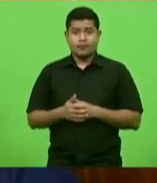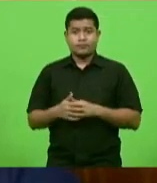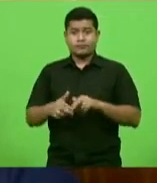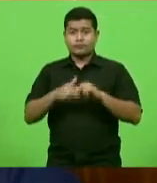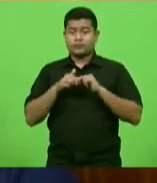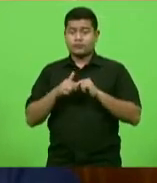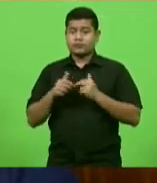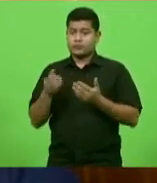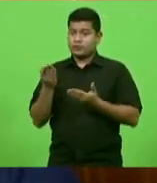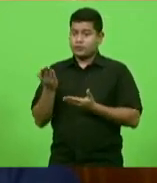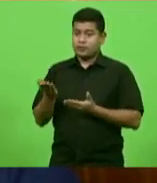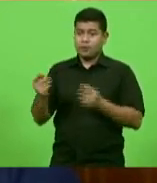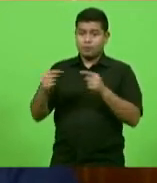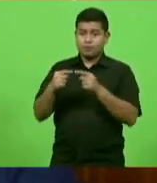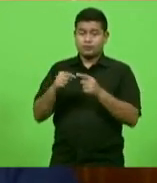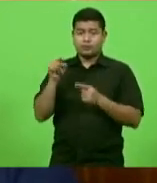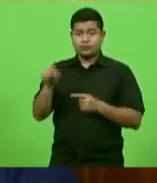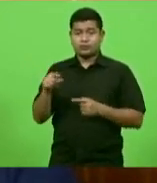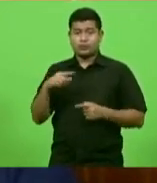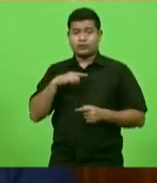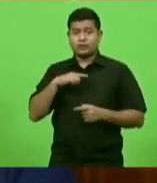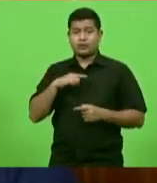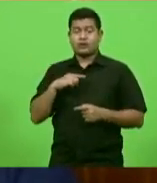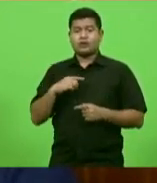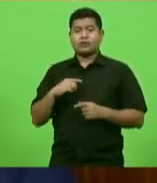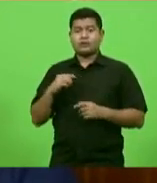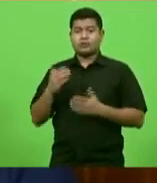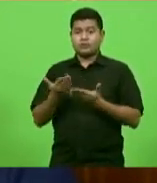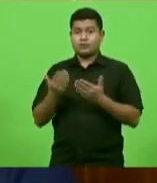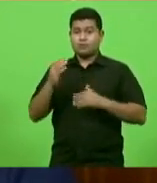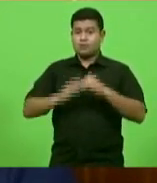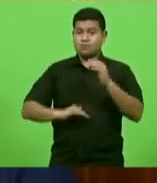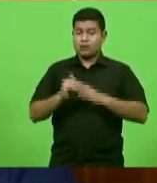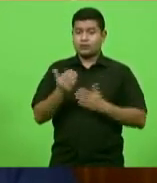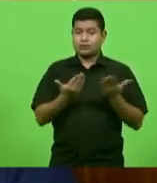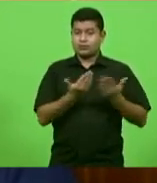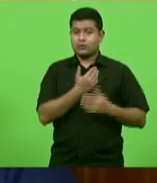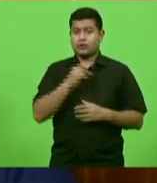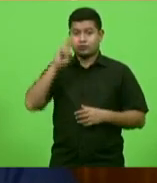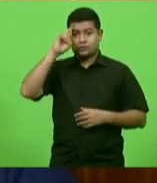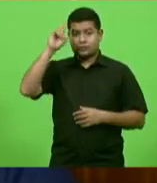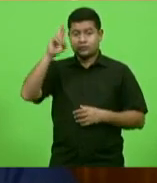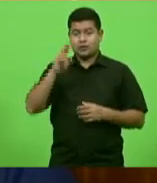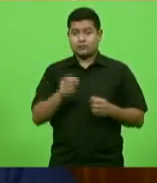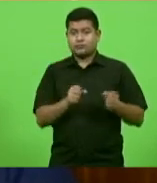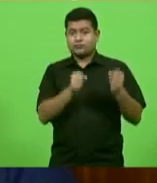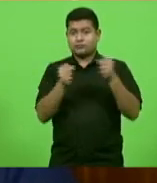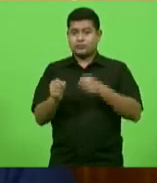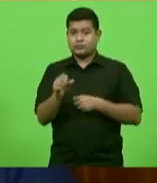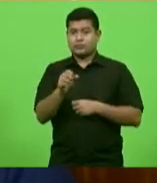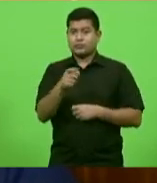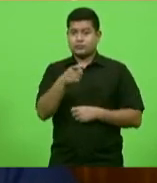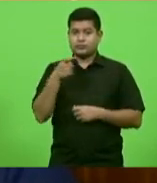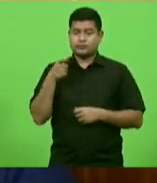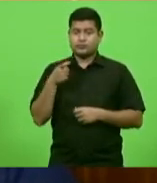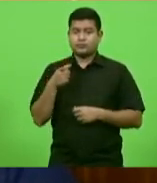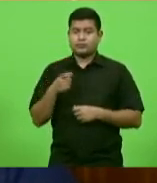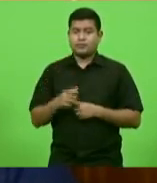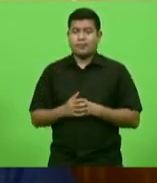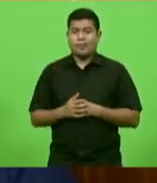nesse caso específico tenha havido uma ação do chefe maior do Estado, mas ainda assim resta